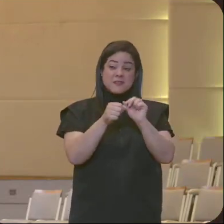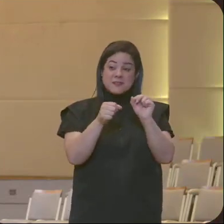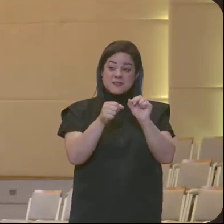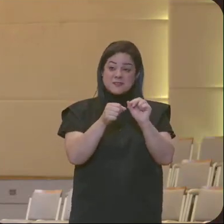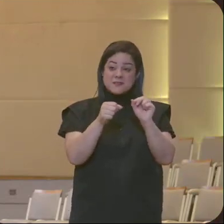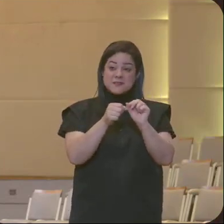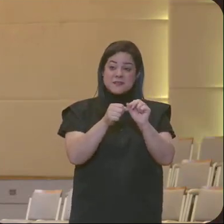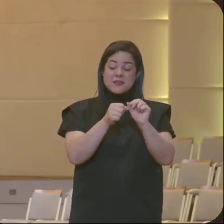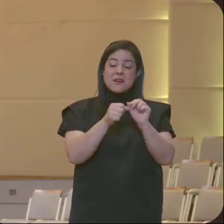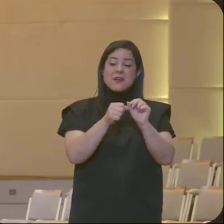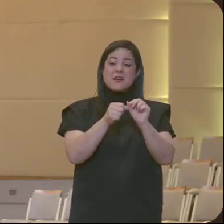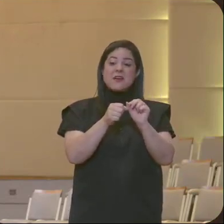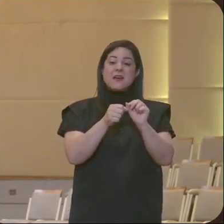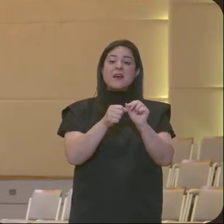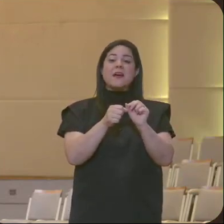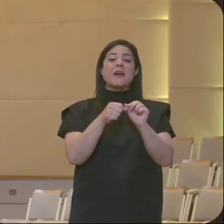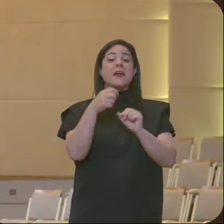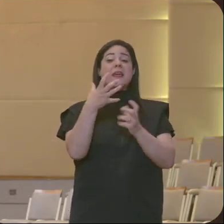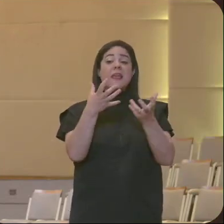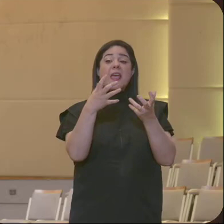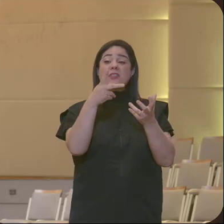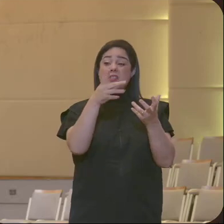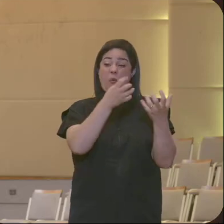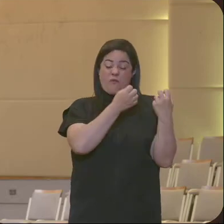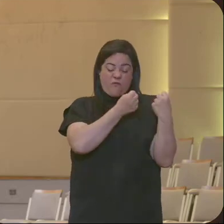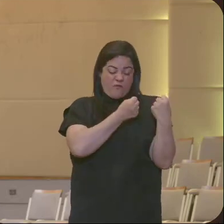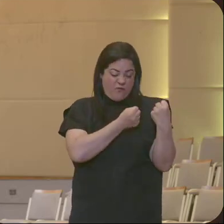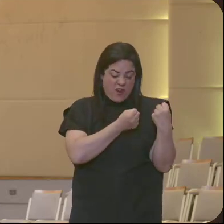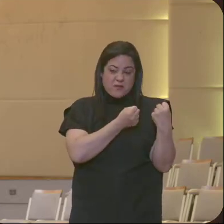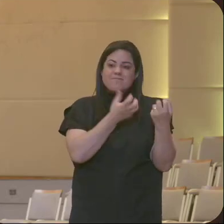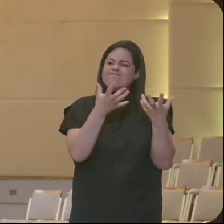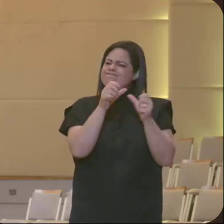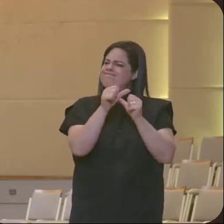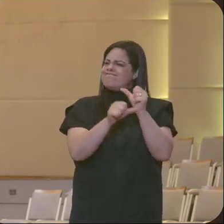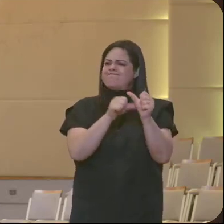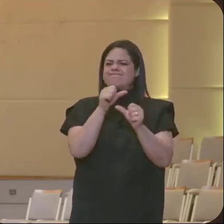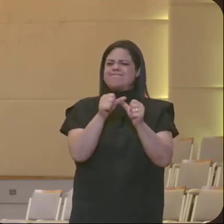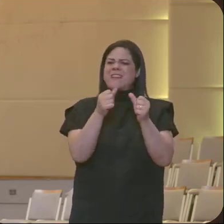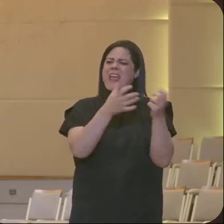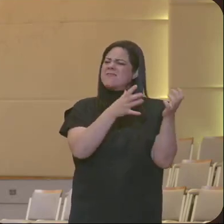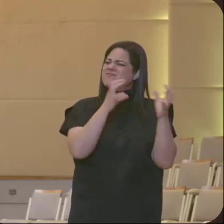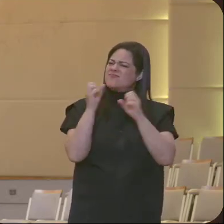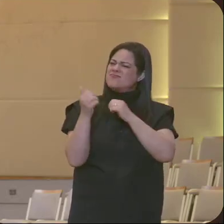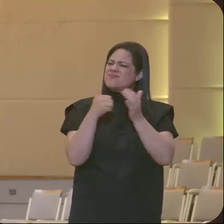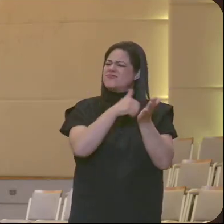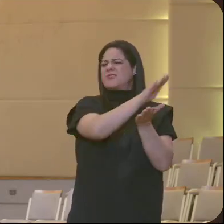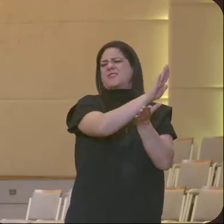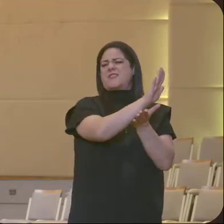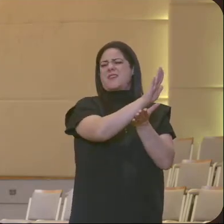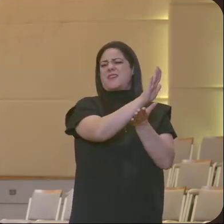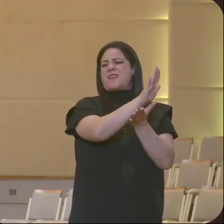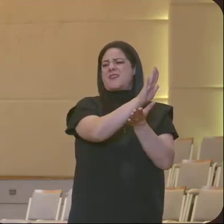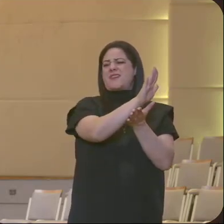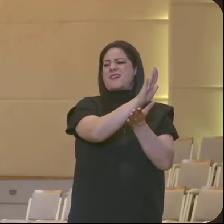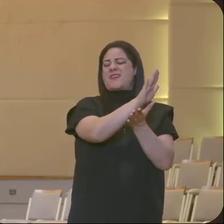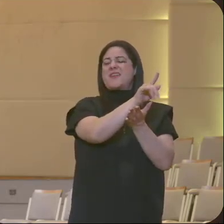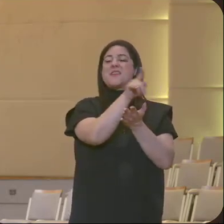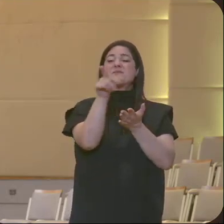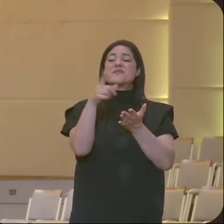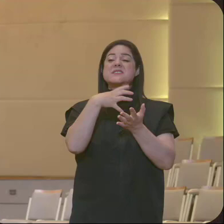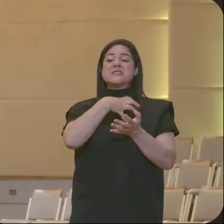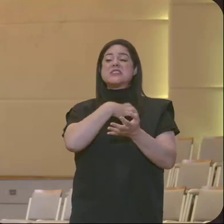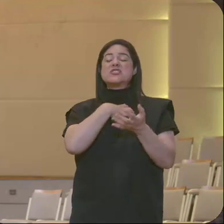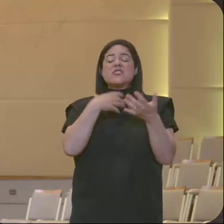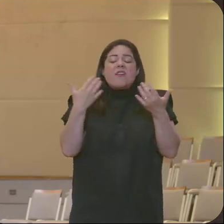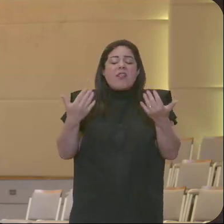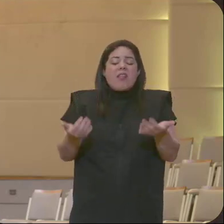Está querendo trocar o teu fardo. Tirar esse fardo pesado da tua vida. E colocar um fardo que